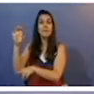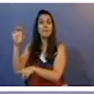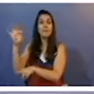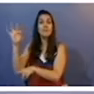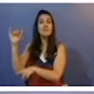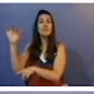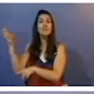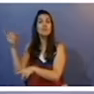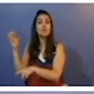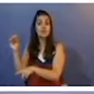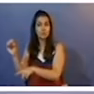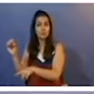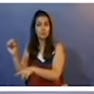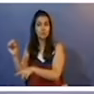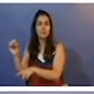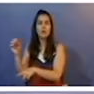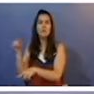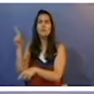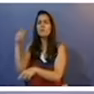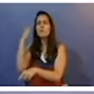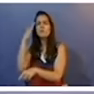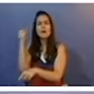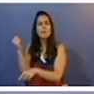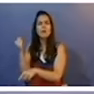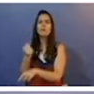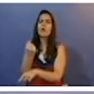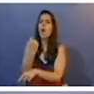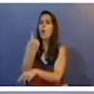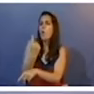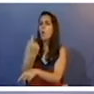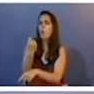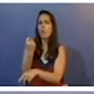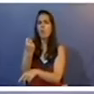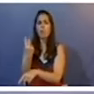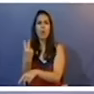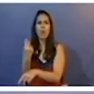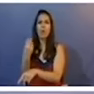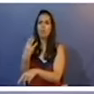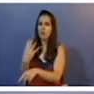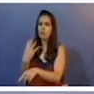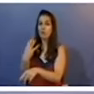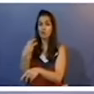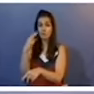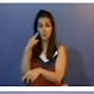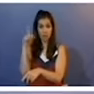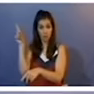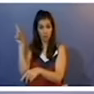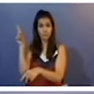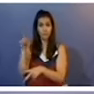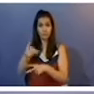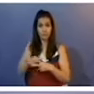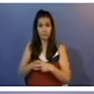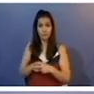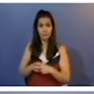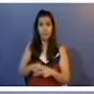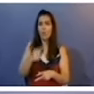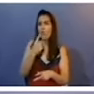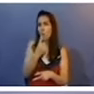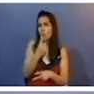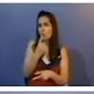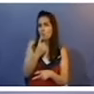dos óxidos e também do átomo que está com ele, a gente vai precisar colocar essas quantidades. Então esse prefixo